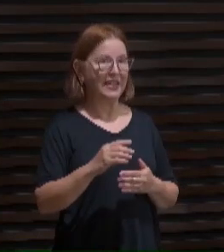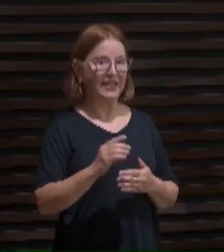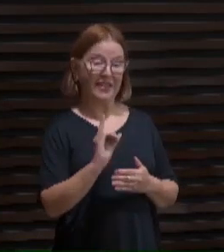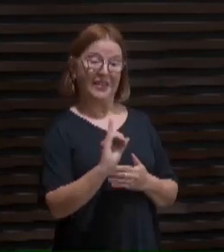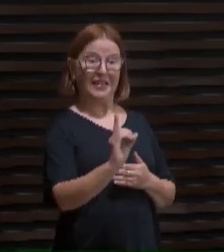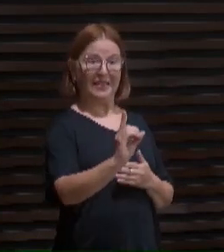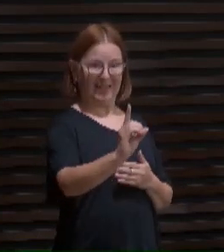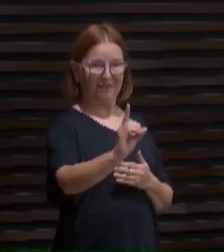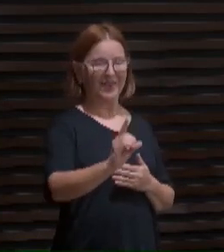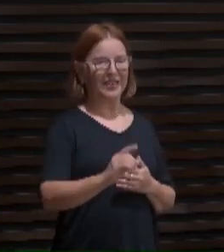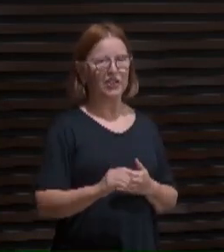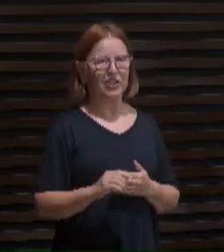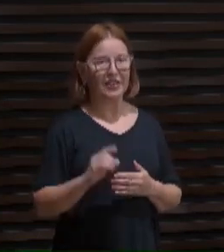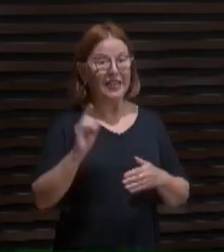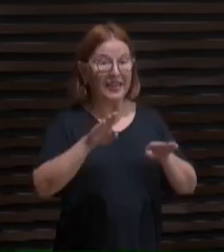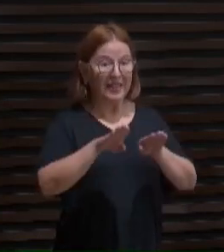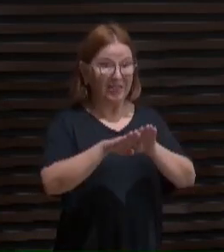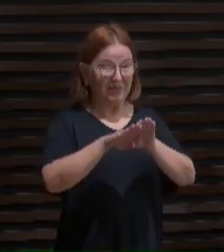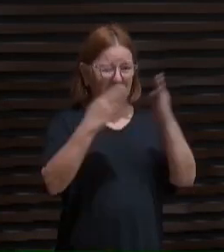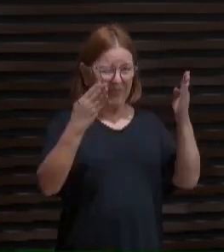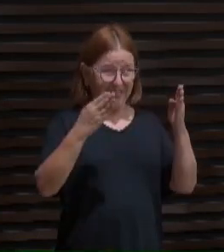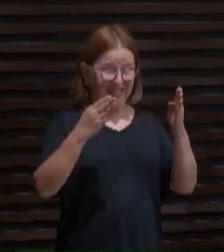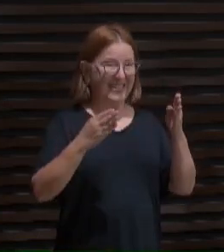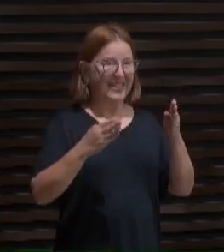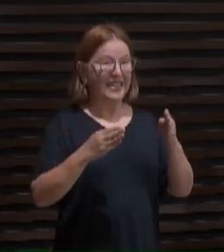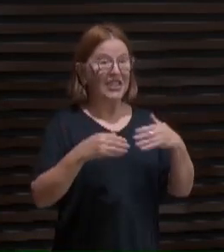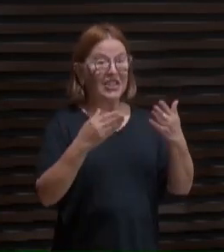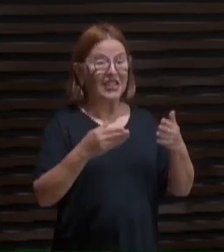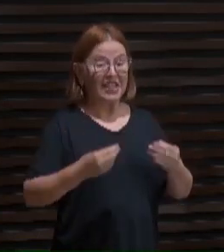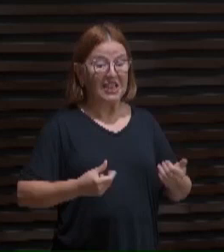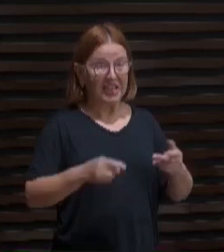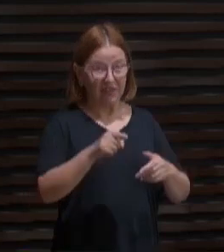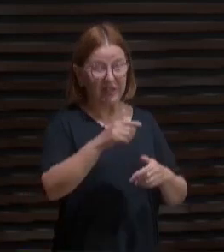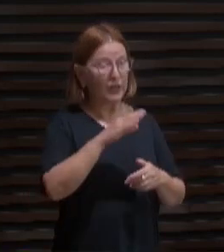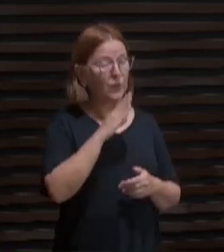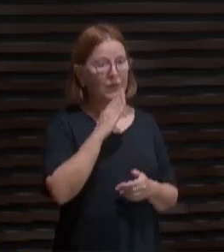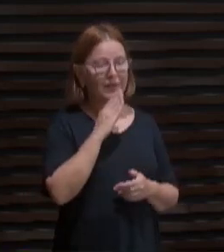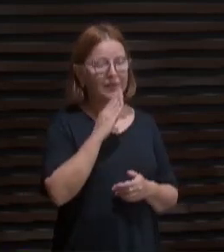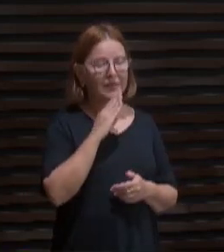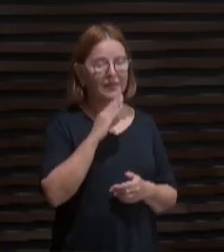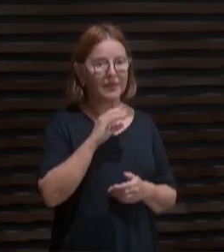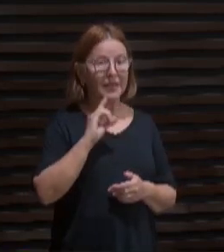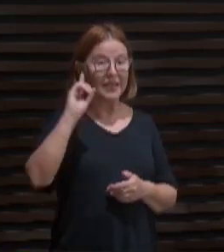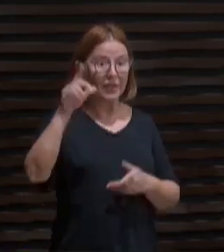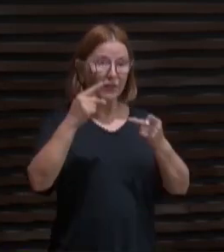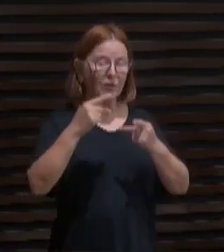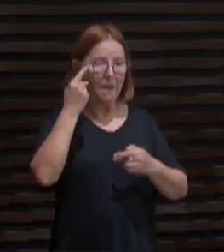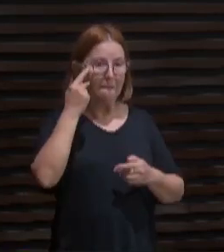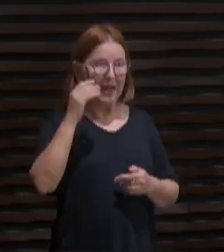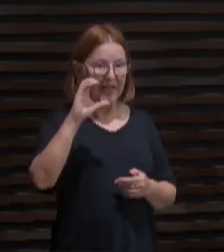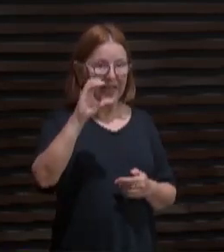despedaçarei os ferrolhos de ferro e dar-te-ei as riquezas que tu não conheces. Ele disse isso para Ciro, o